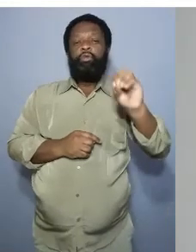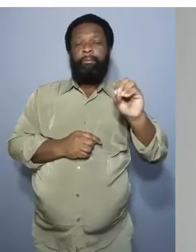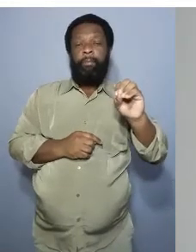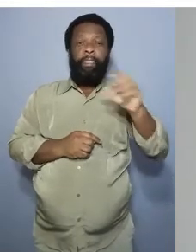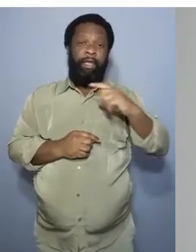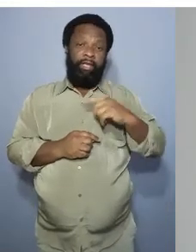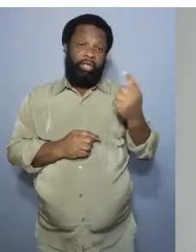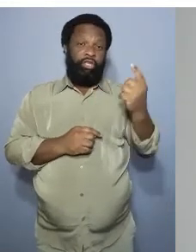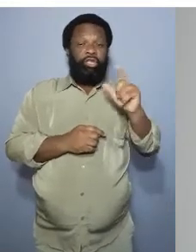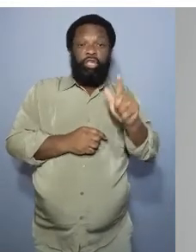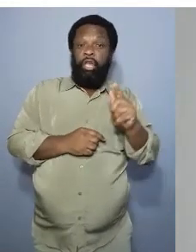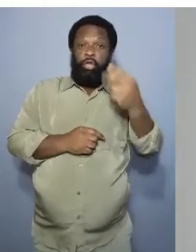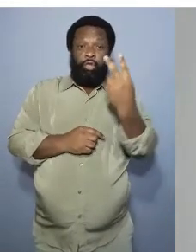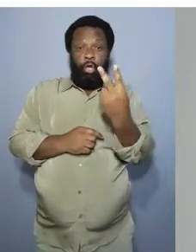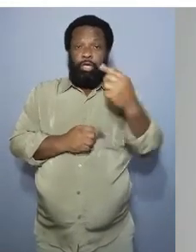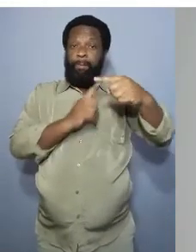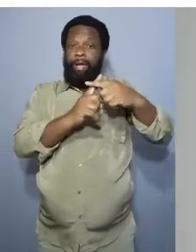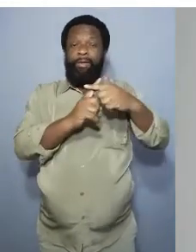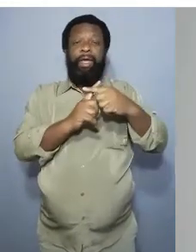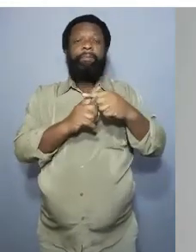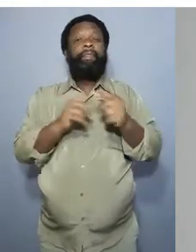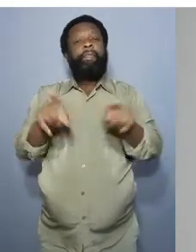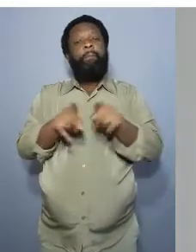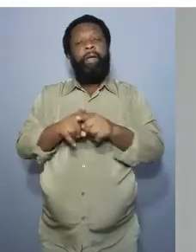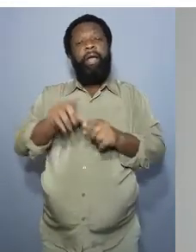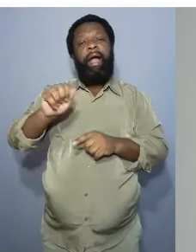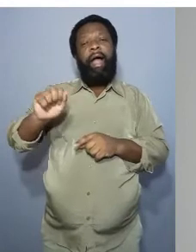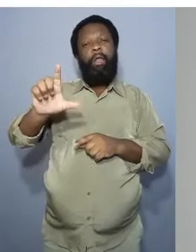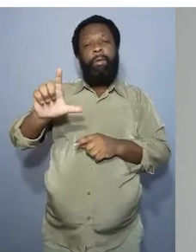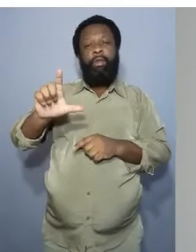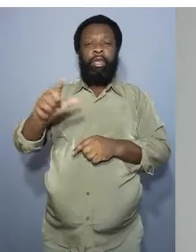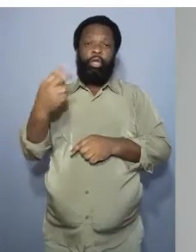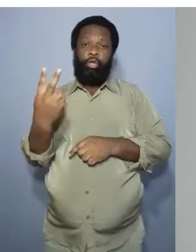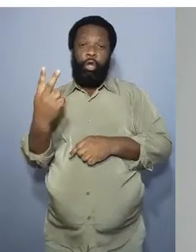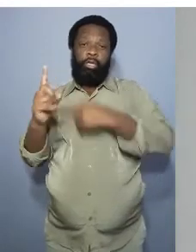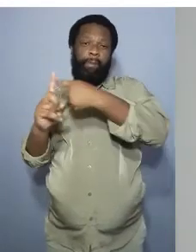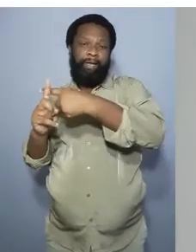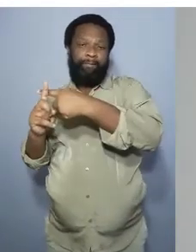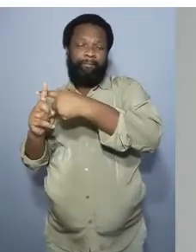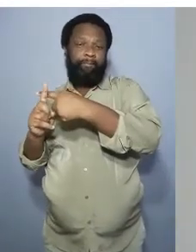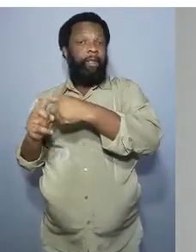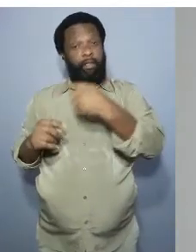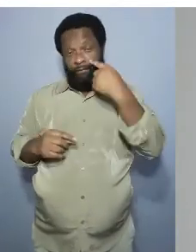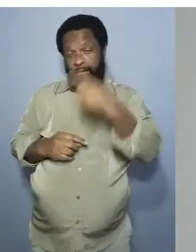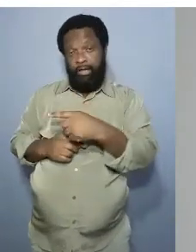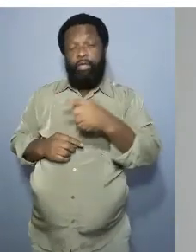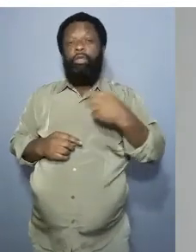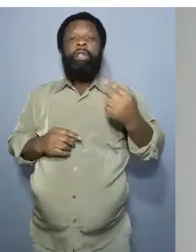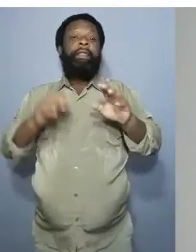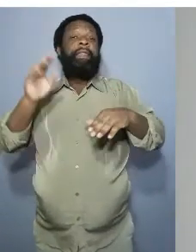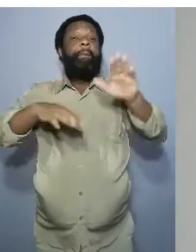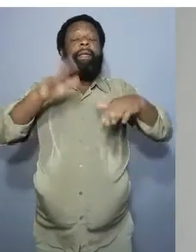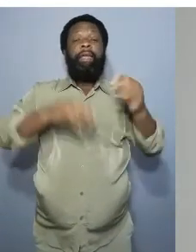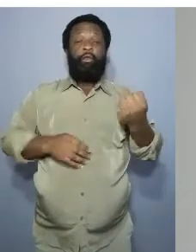sódio. Aqui a gente tem Mg2+, que é o magnésio. E aqui a gente tem alumínio 3+. Bom, pessoal, de acordo com